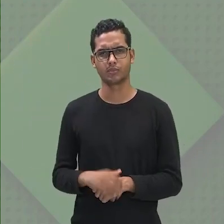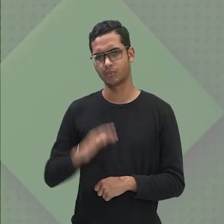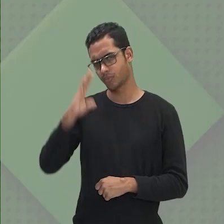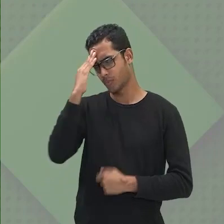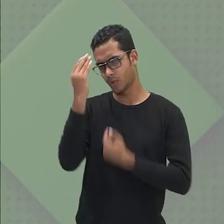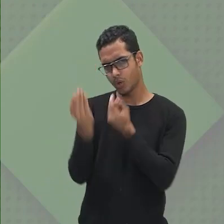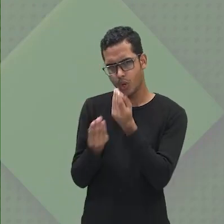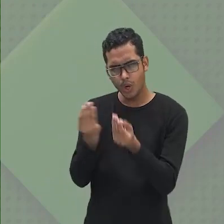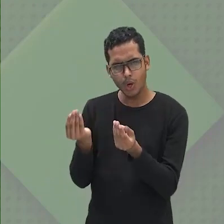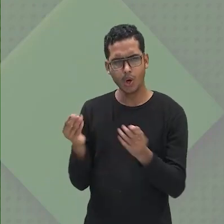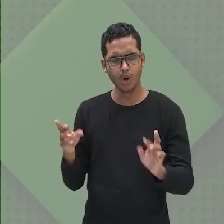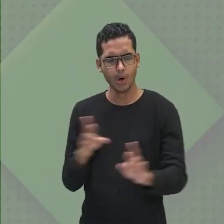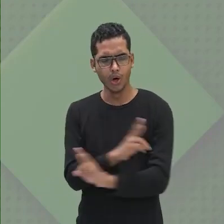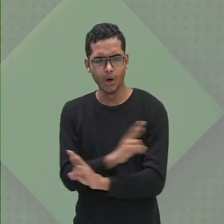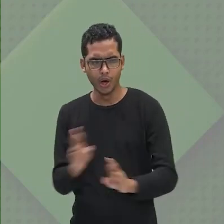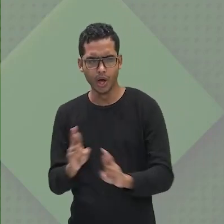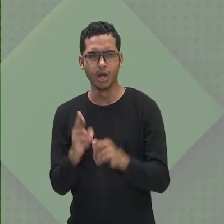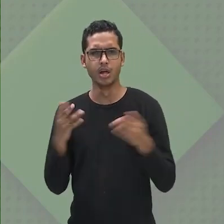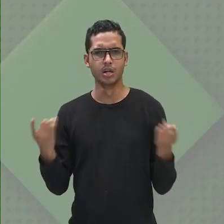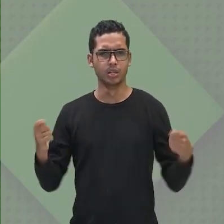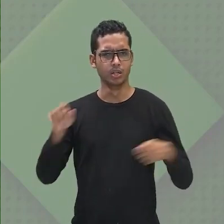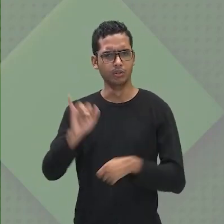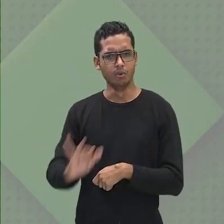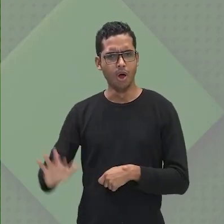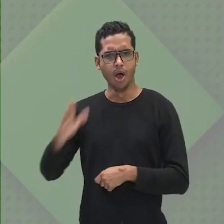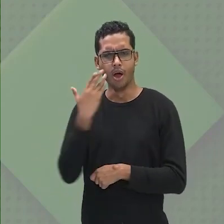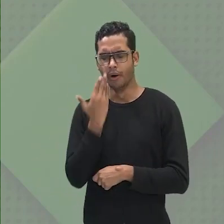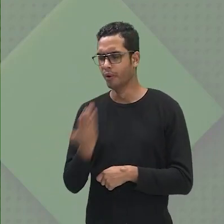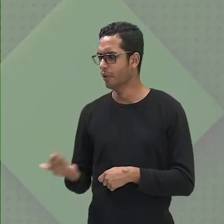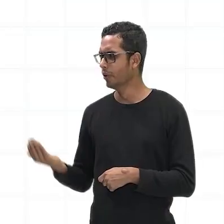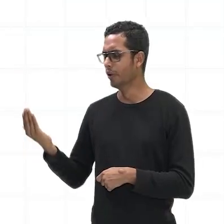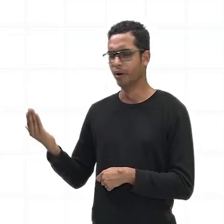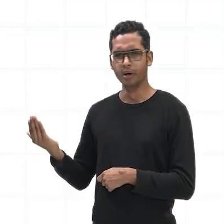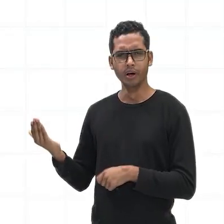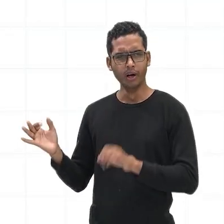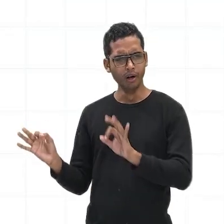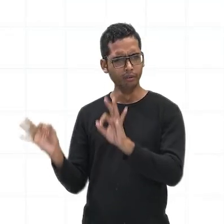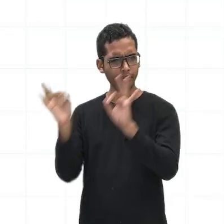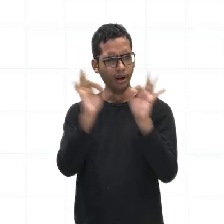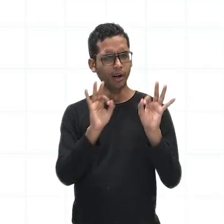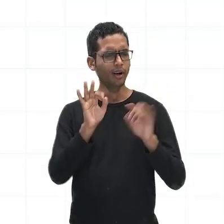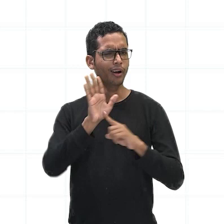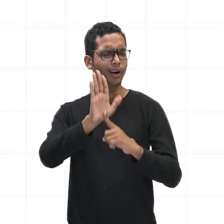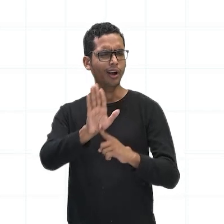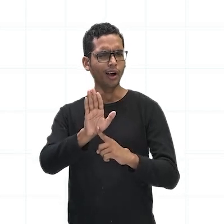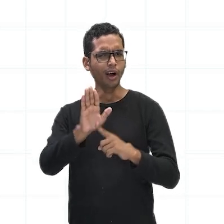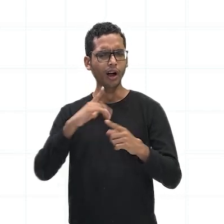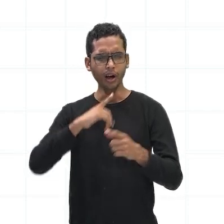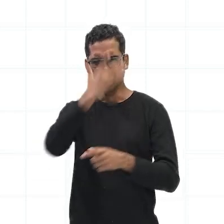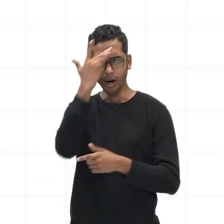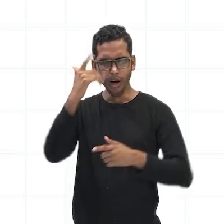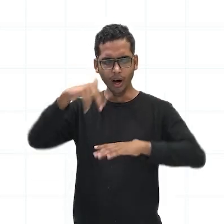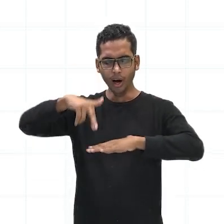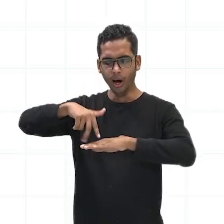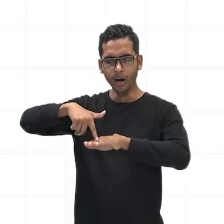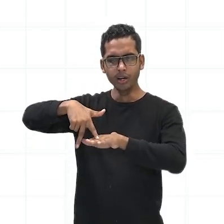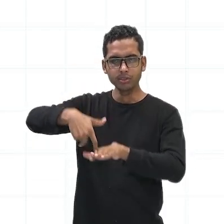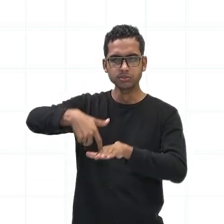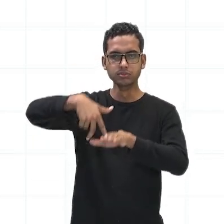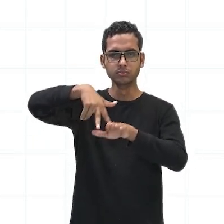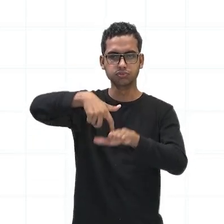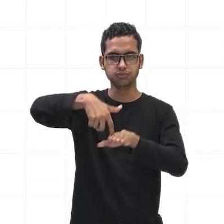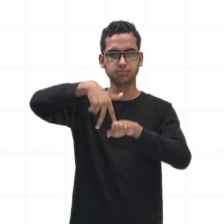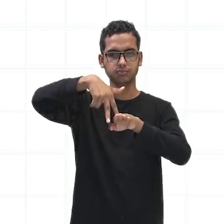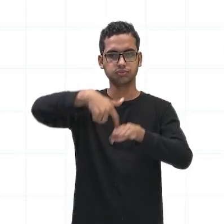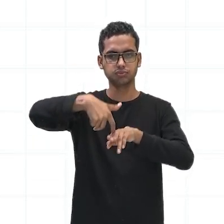de energia cinética e energia potencial, a gente vai observar agora uma imagem que traz ali um skatista, né, realizando